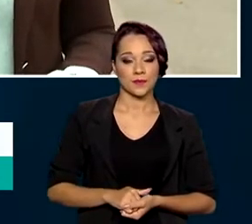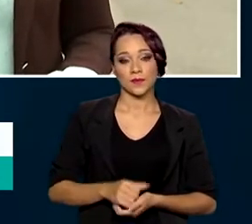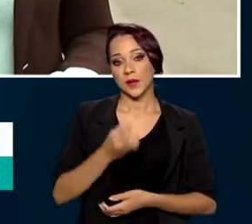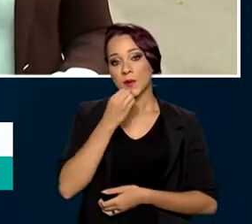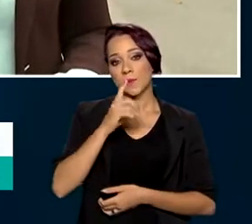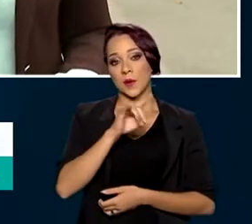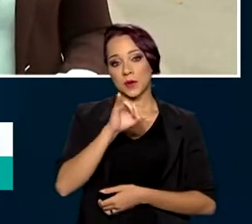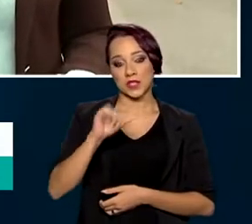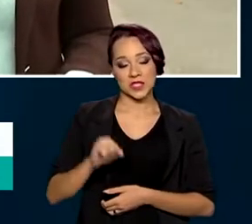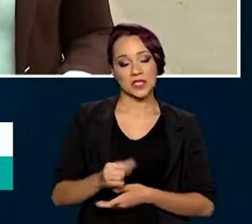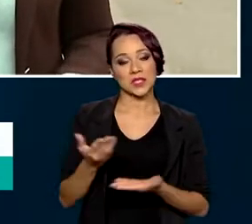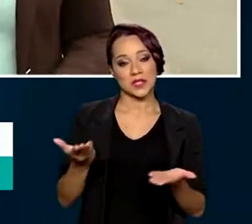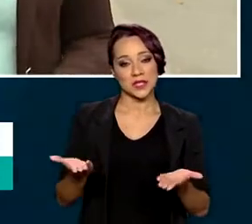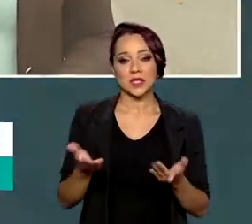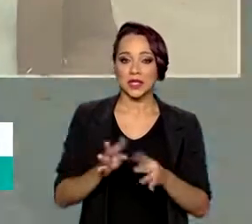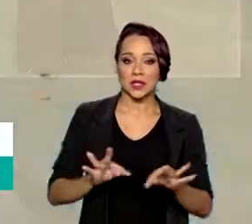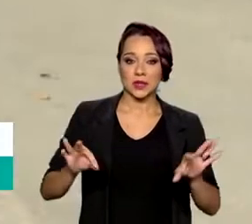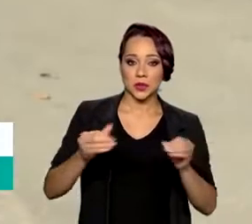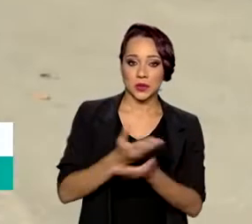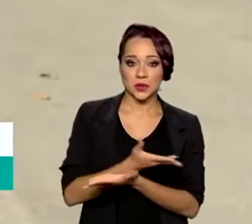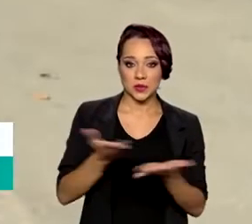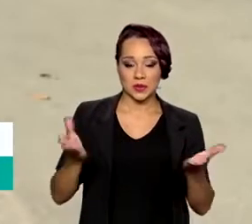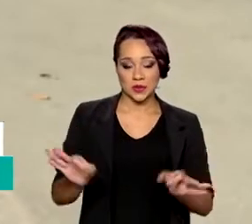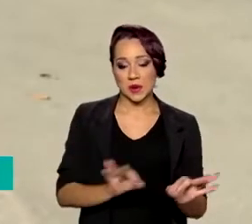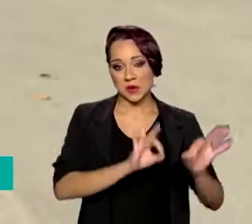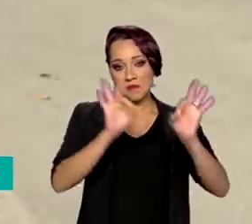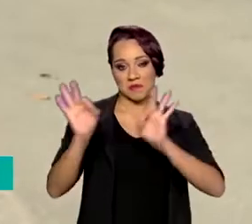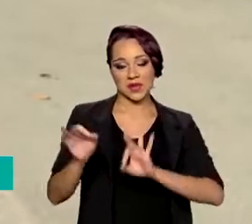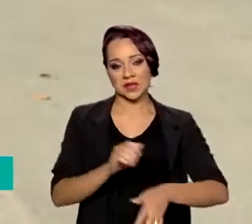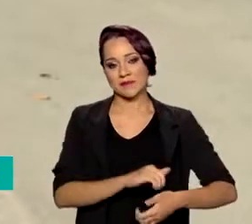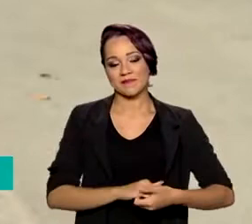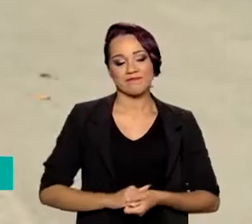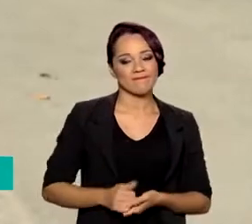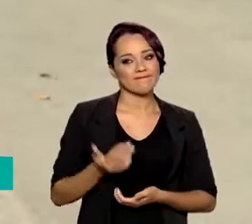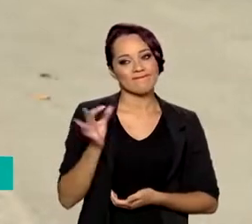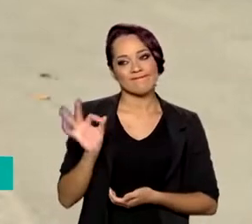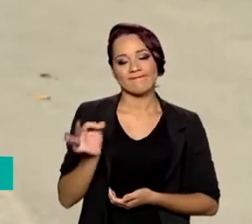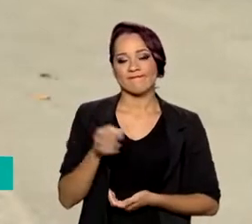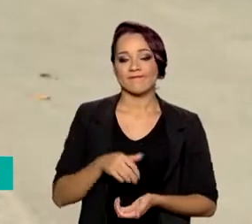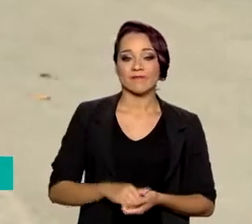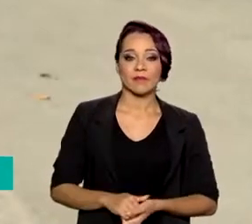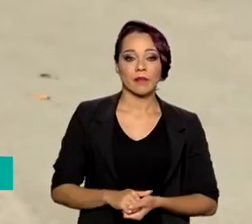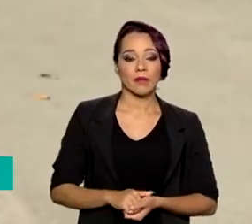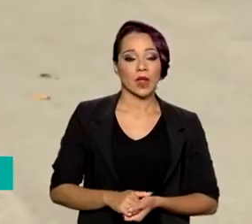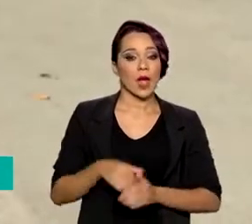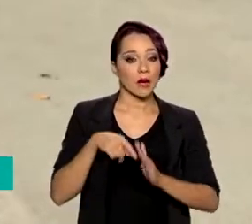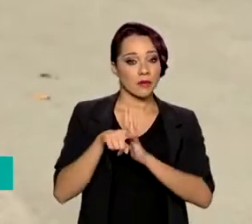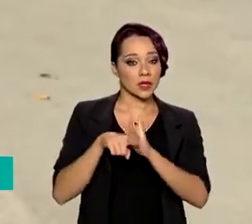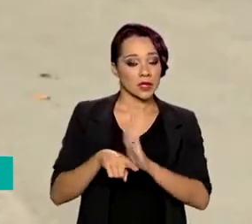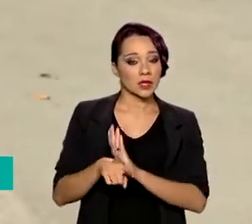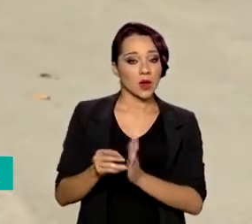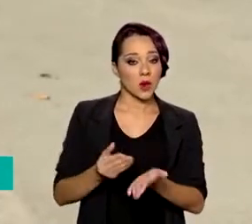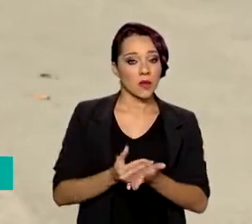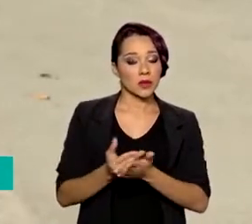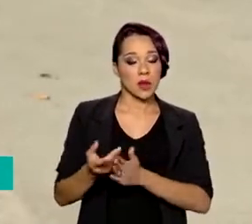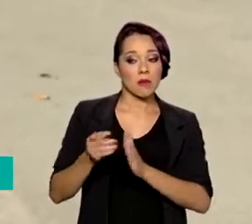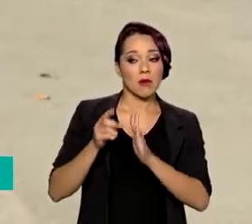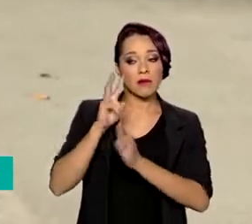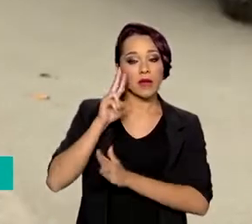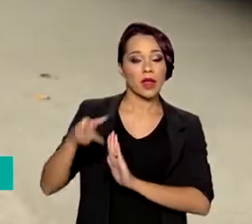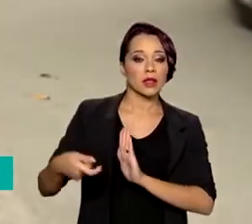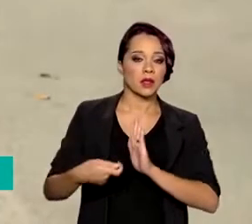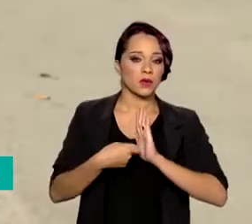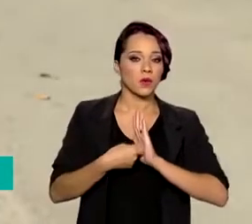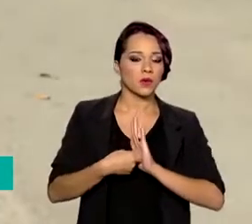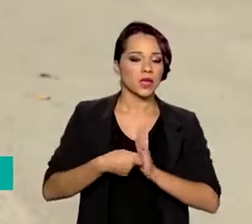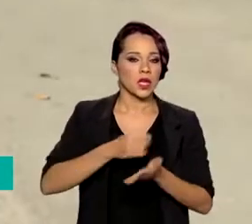Bom dia, Monique. Bom dia, Miguelzinho. Bom dia a todos que acompanham o Repórter Nacional. É isso mesmo. Um inquérito foi aberto para apurar as